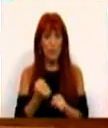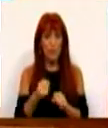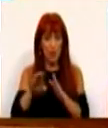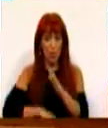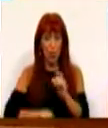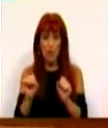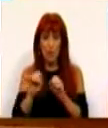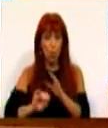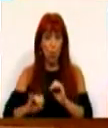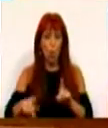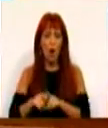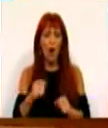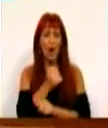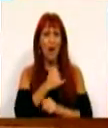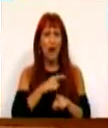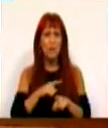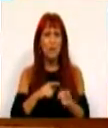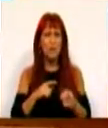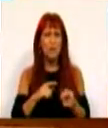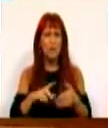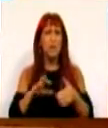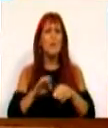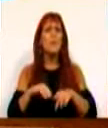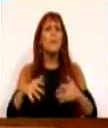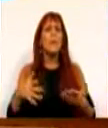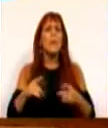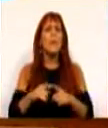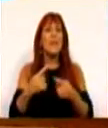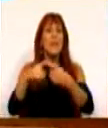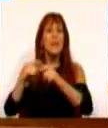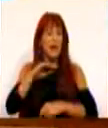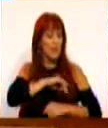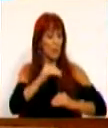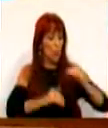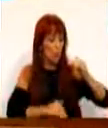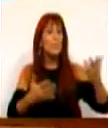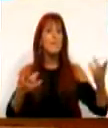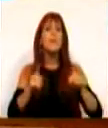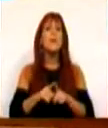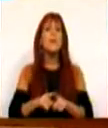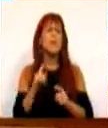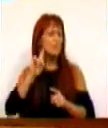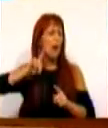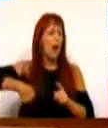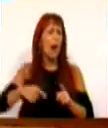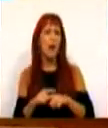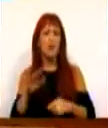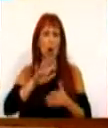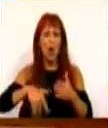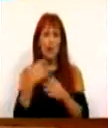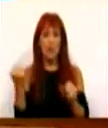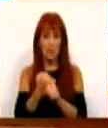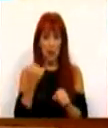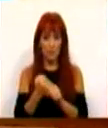precário, inexistência de habitação a preços acessíveis, diferença salarial e incumprimento dos horários de